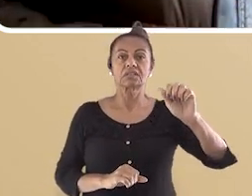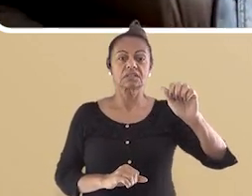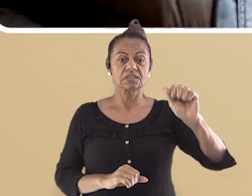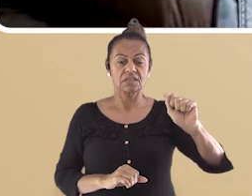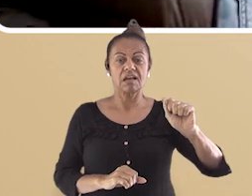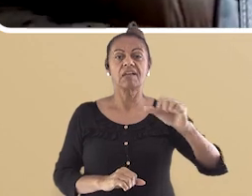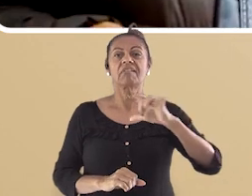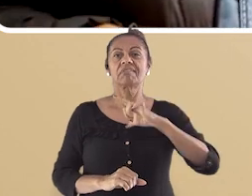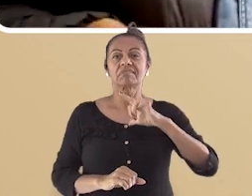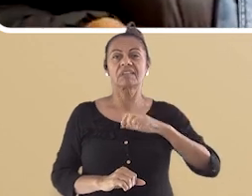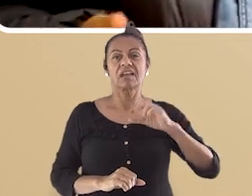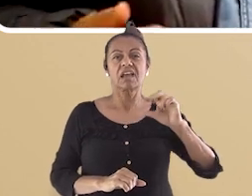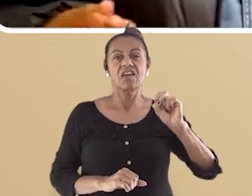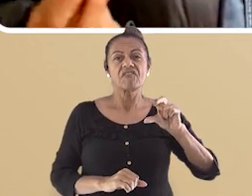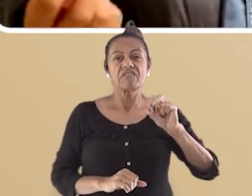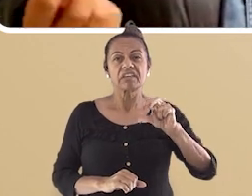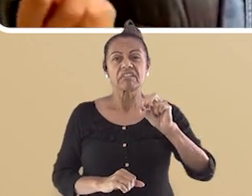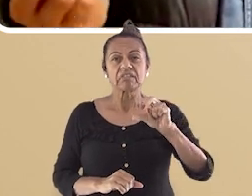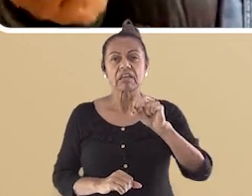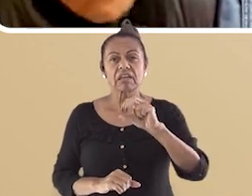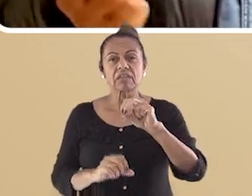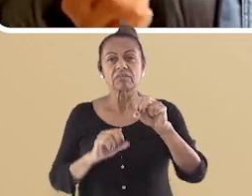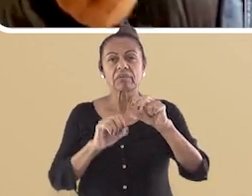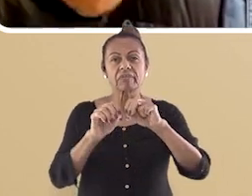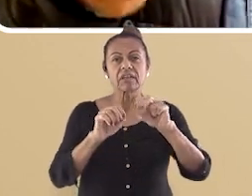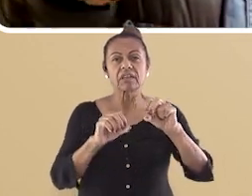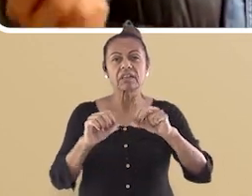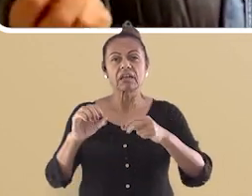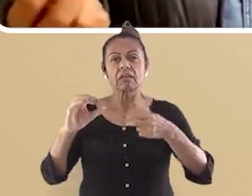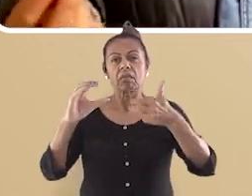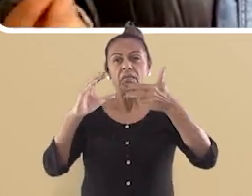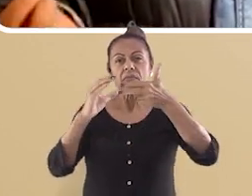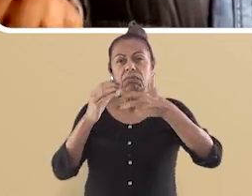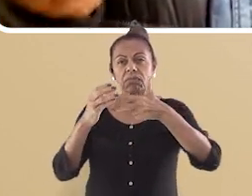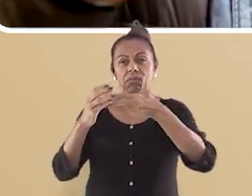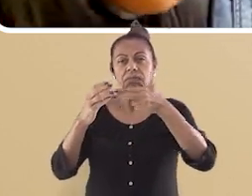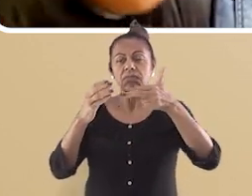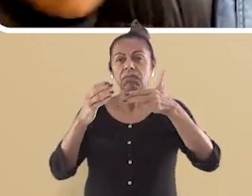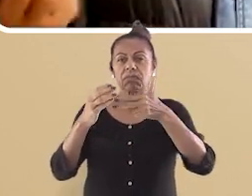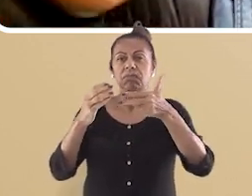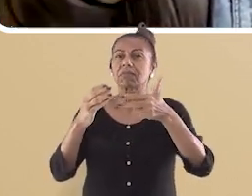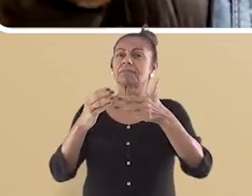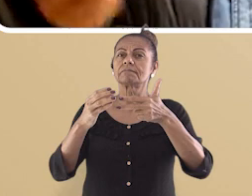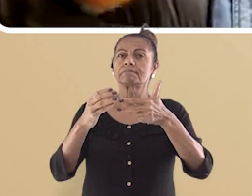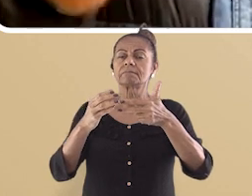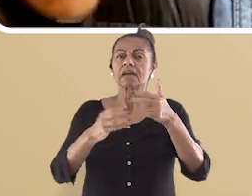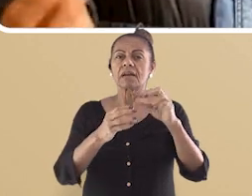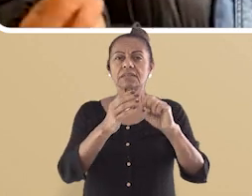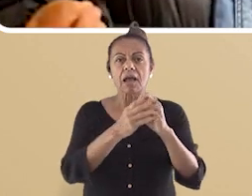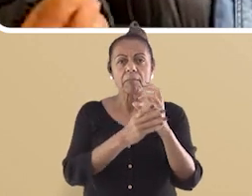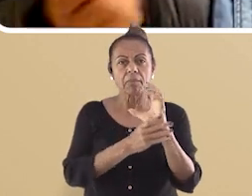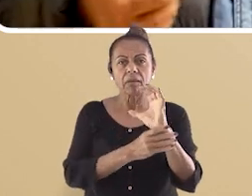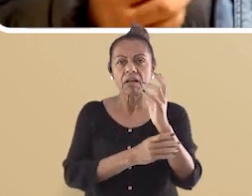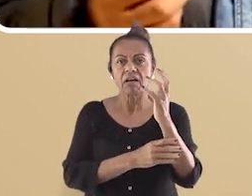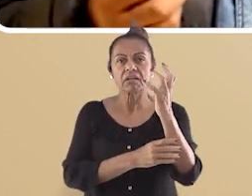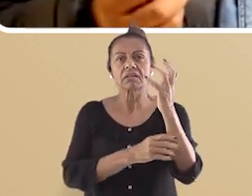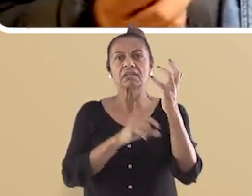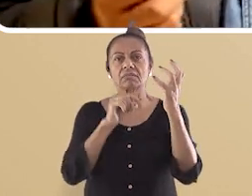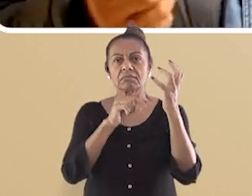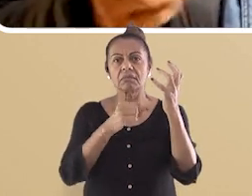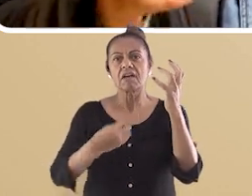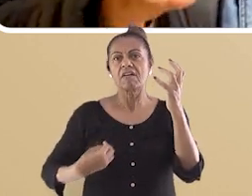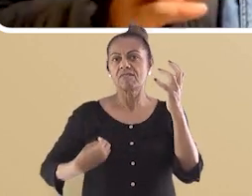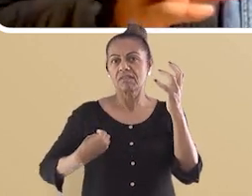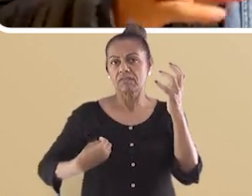banho do veneno glifosato sem morrer, porque ela tem um gene de uma bactéria que, sem morrer, que em contato com o glifosato também não